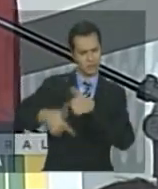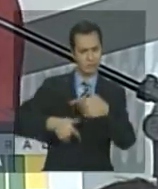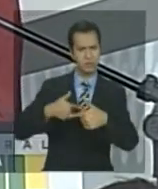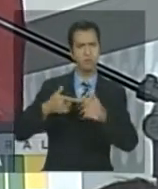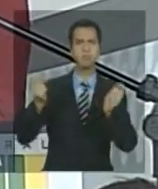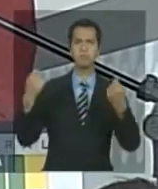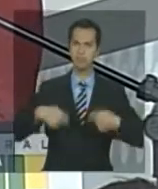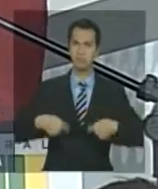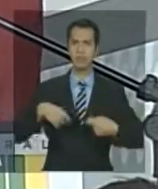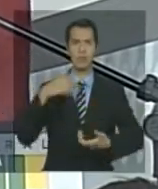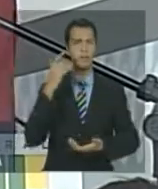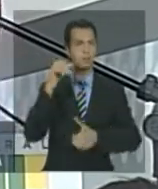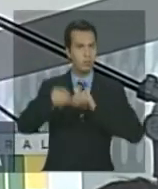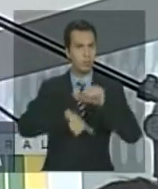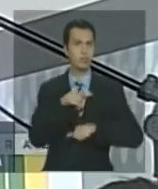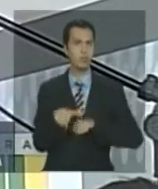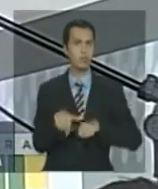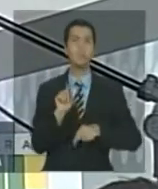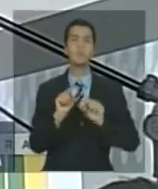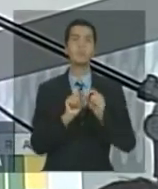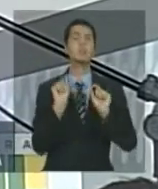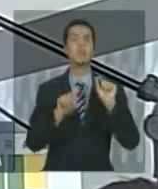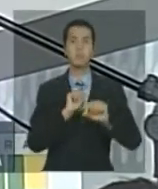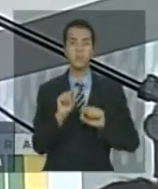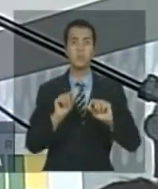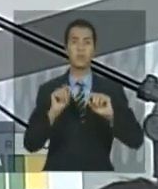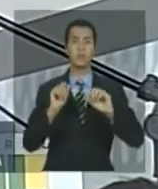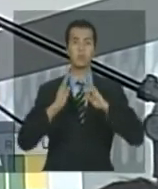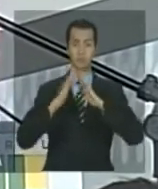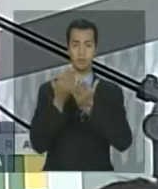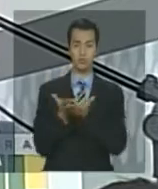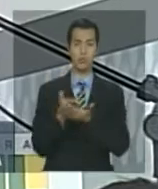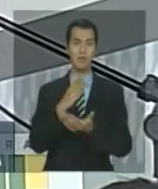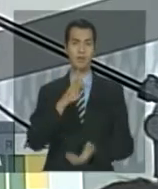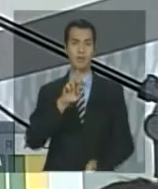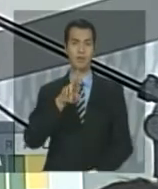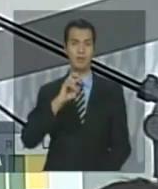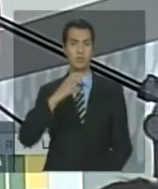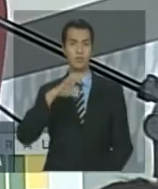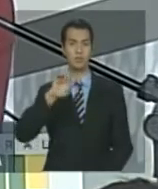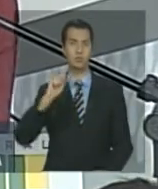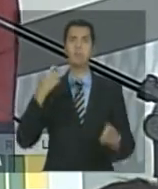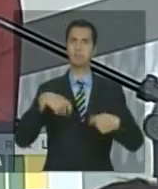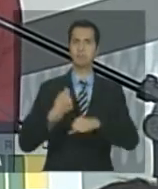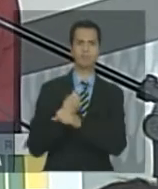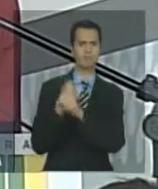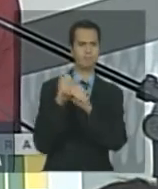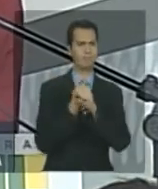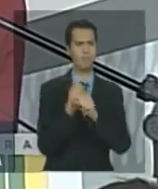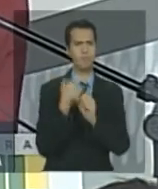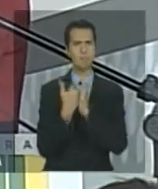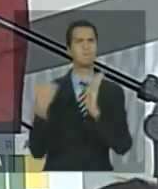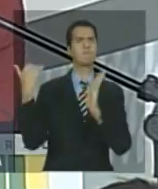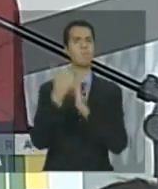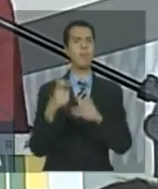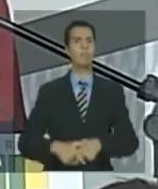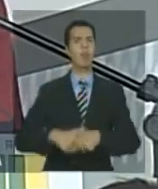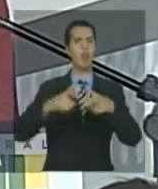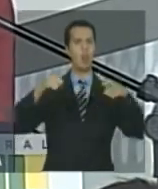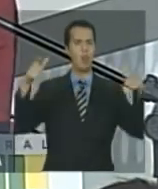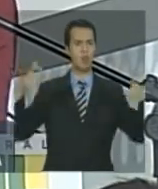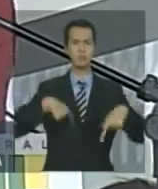esse absurdo, ampliando o número de creches e focando nas pessoas,